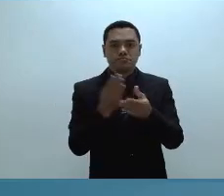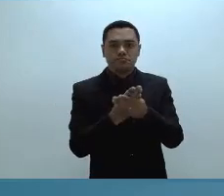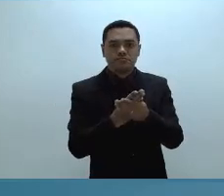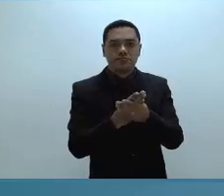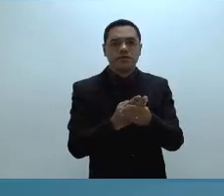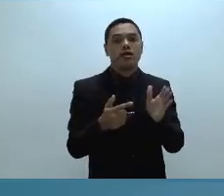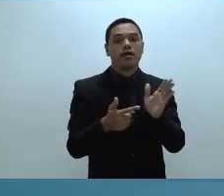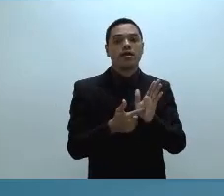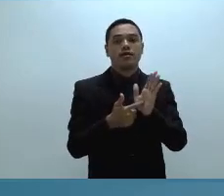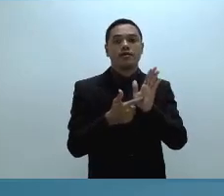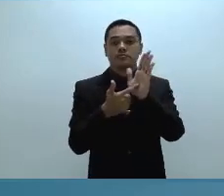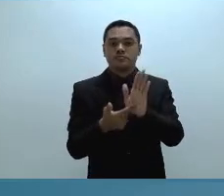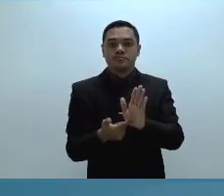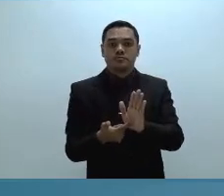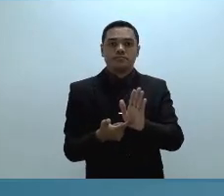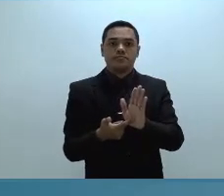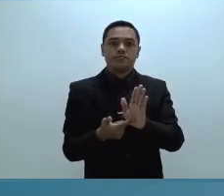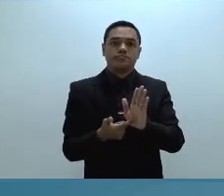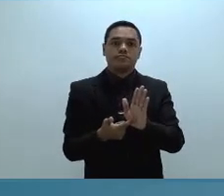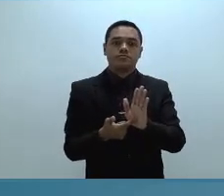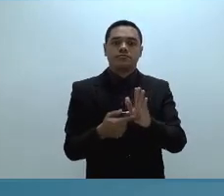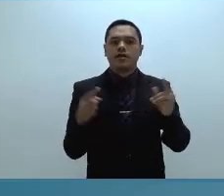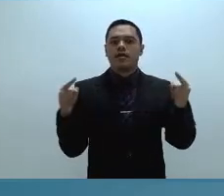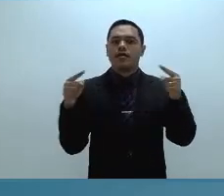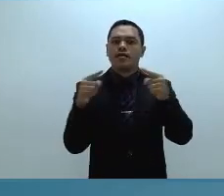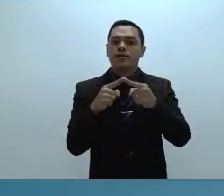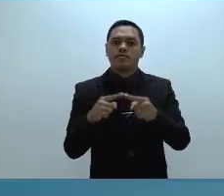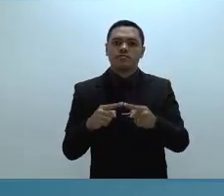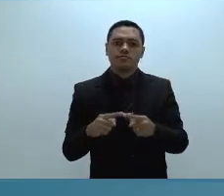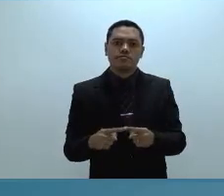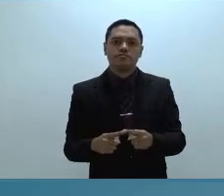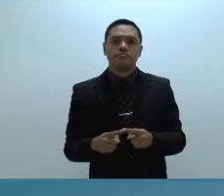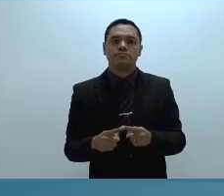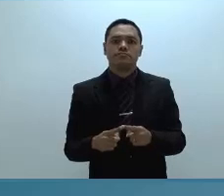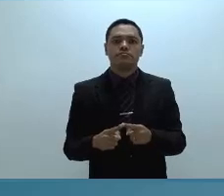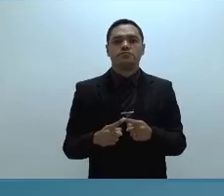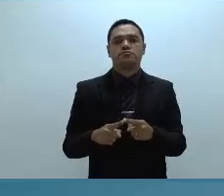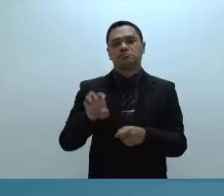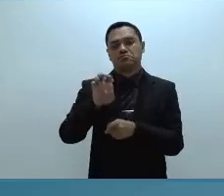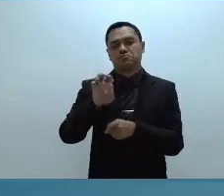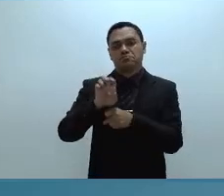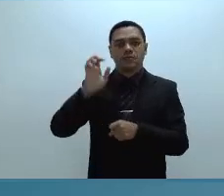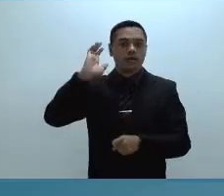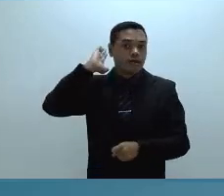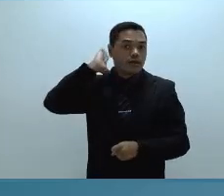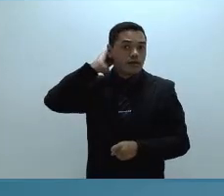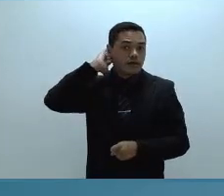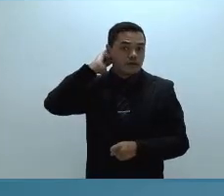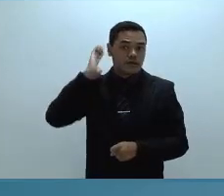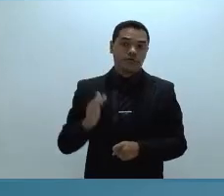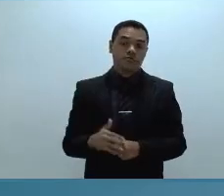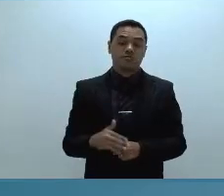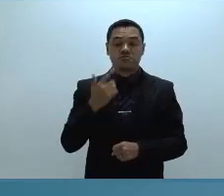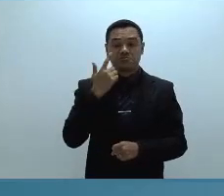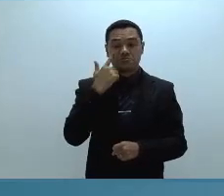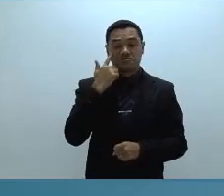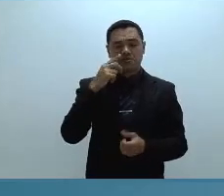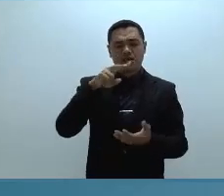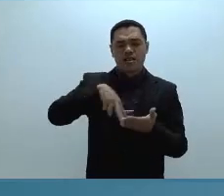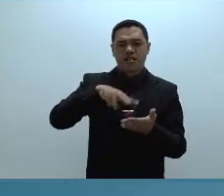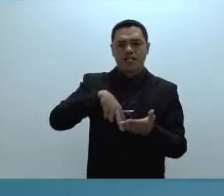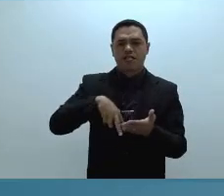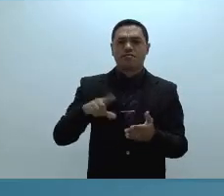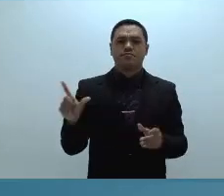previam a gratificação especial no âmbito do Estado do Pará. E não vejamos, farei uma pequena leitura